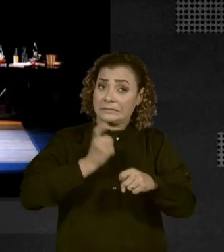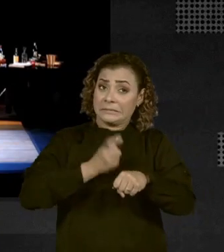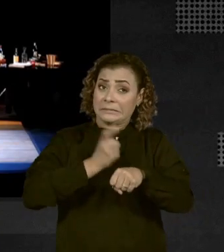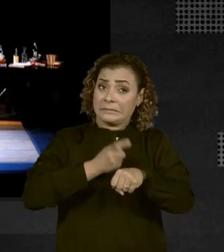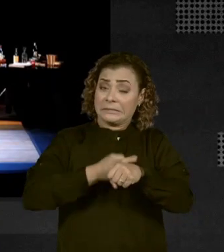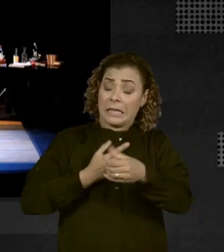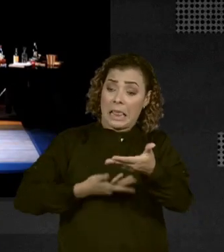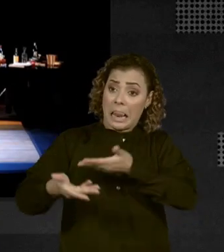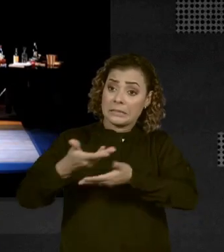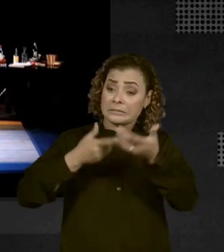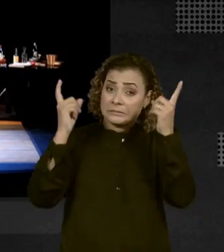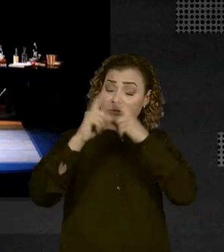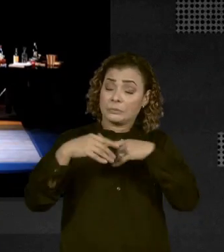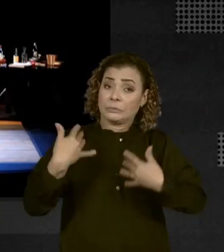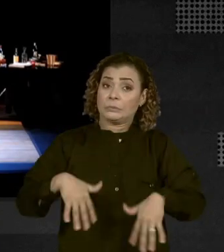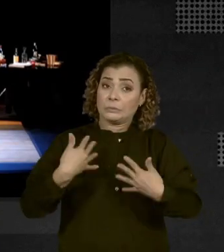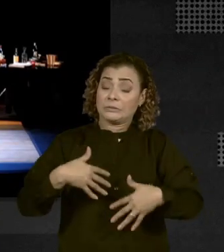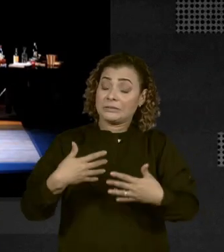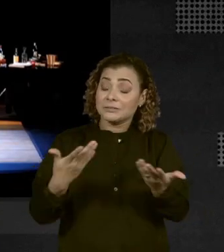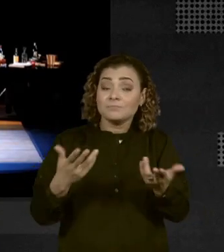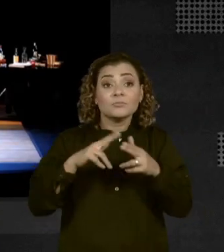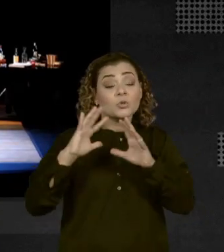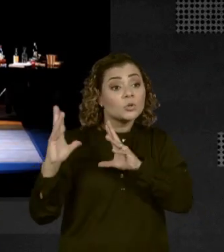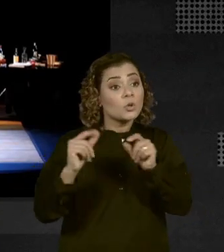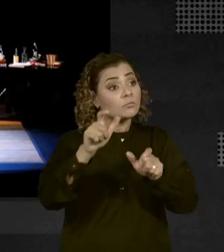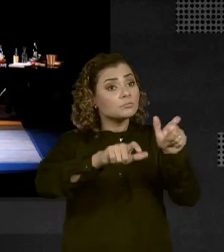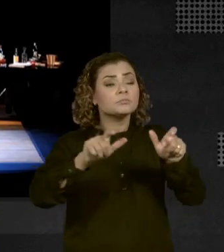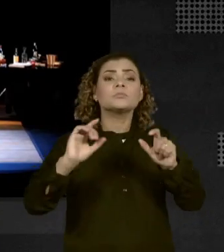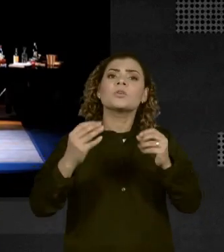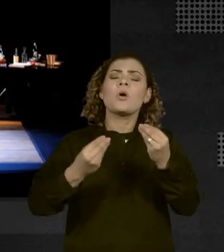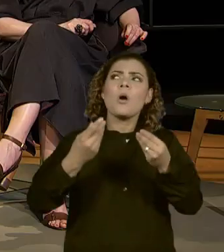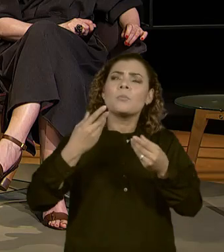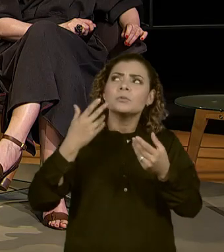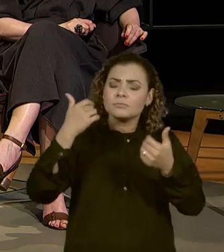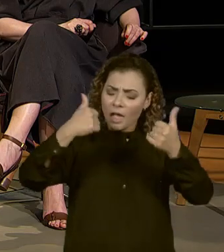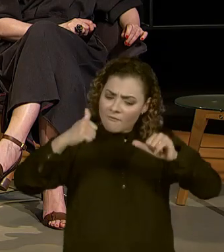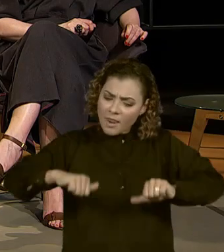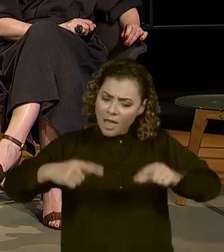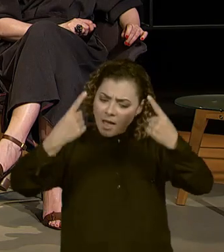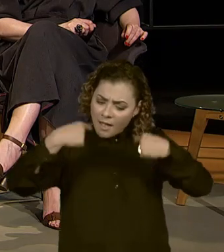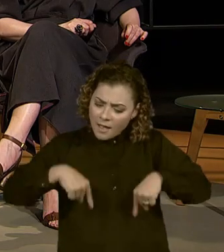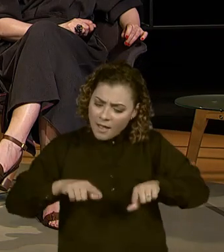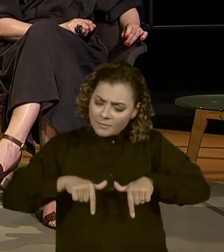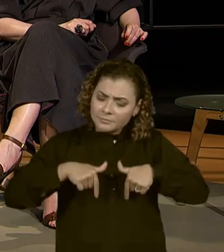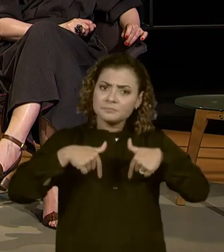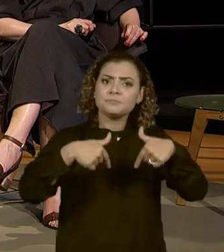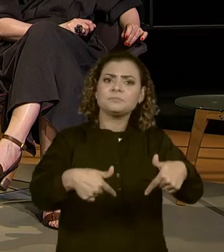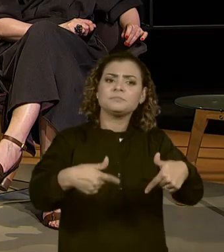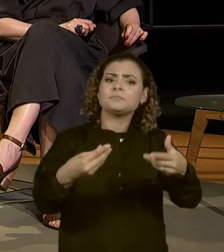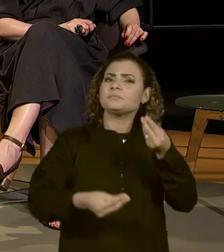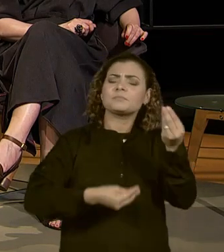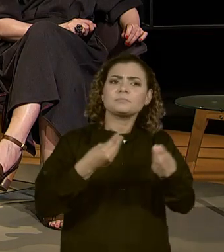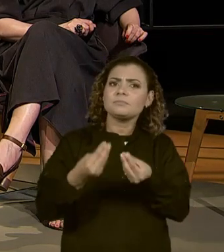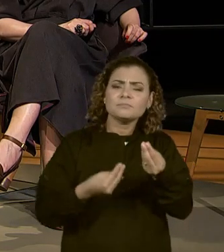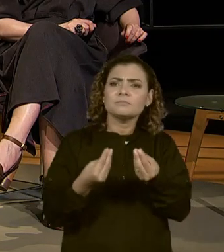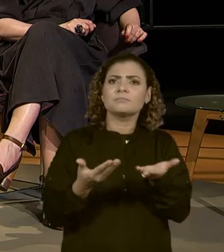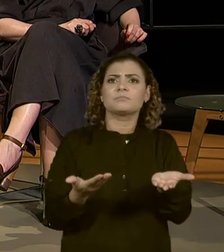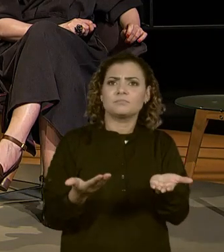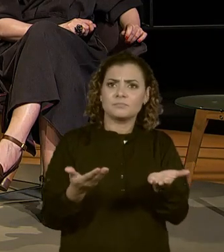que militam no meio dessa busca de inclusão são também preconceituosas, também são de